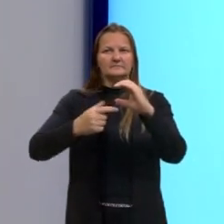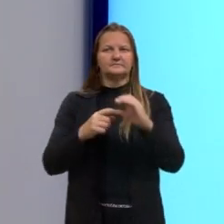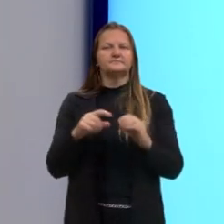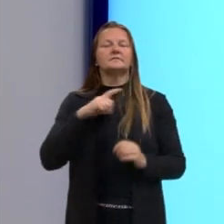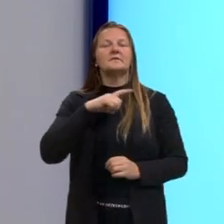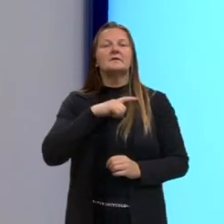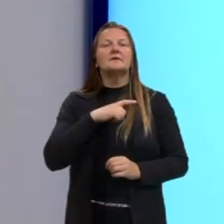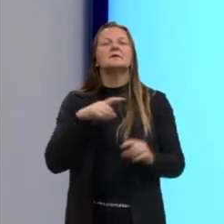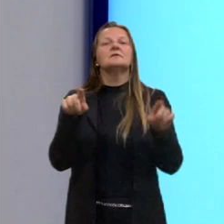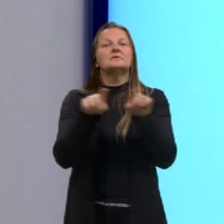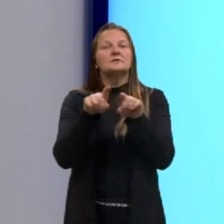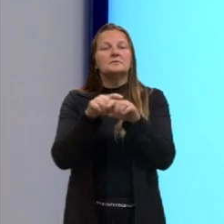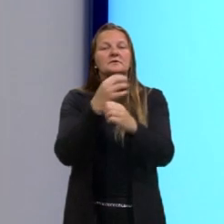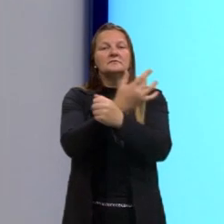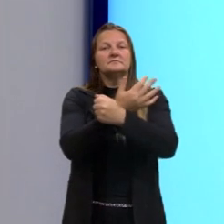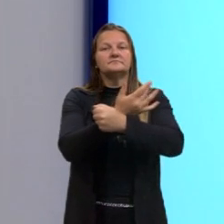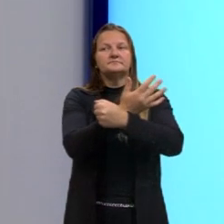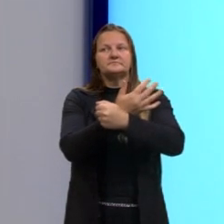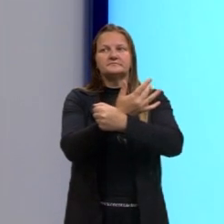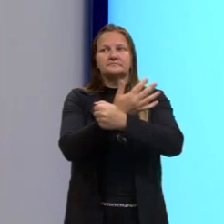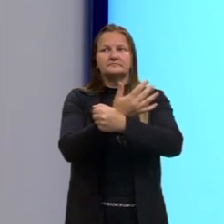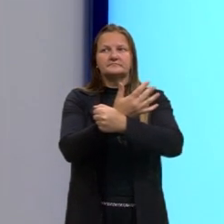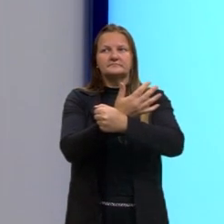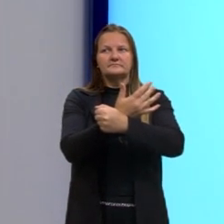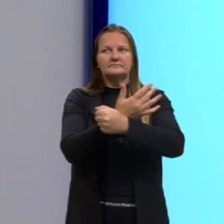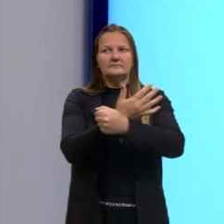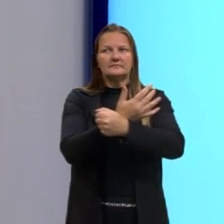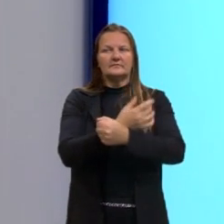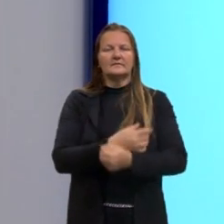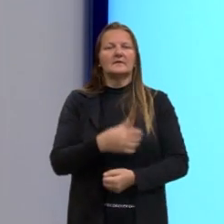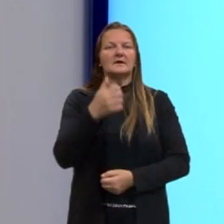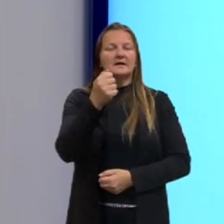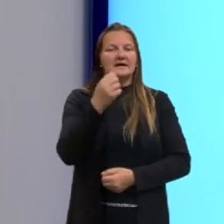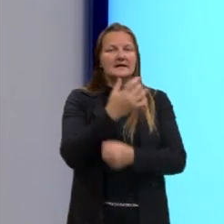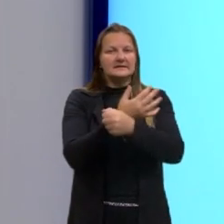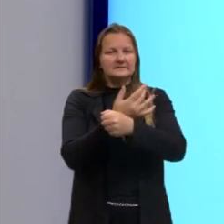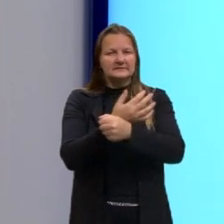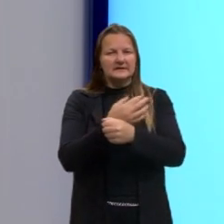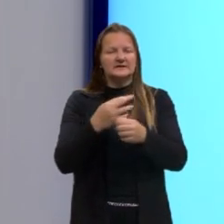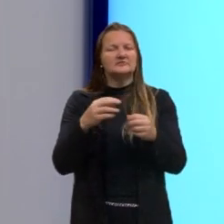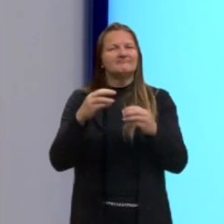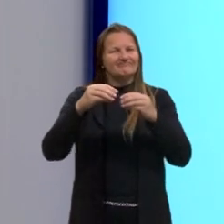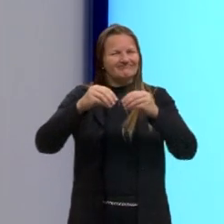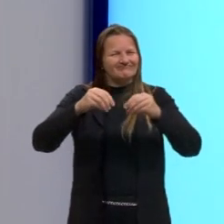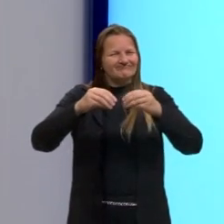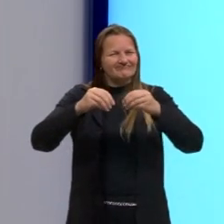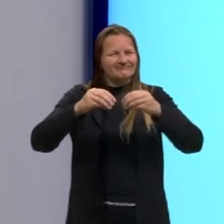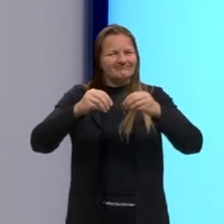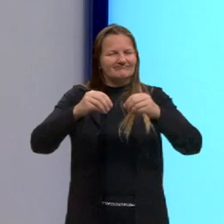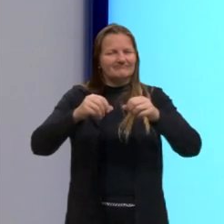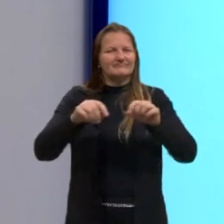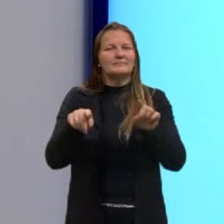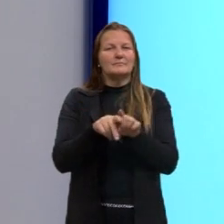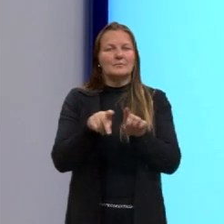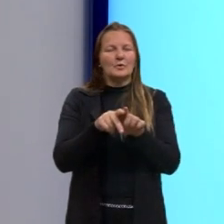também vou ter a presença do ácido que é a acidez que prejudica a reação de transtornificação Então se diz